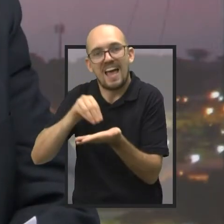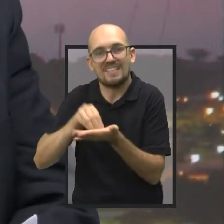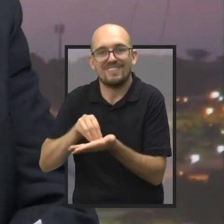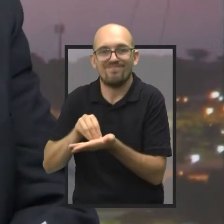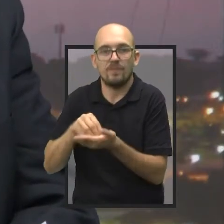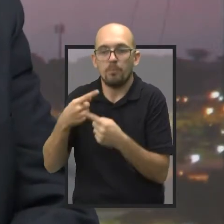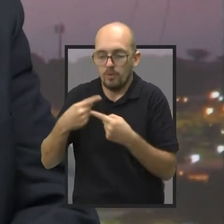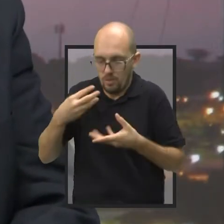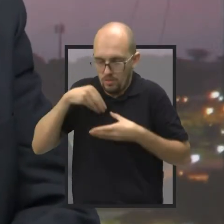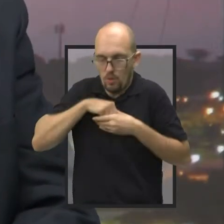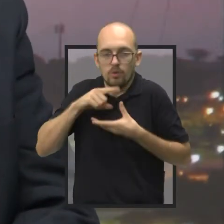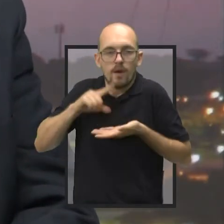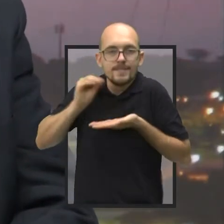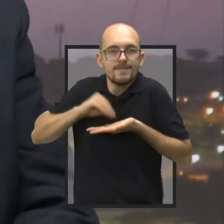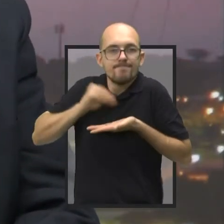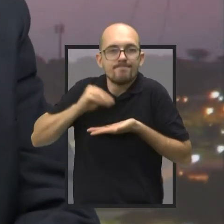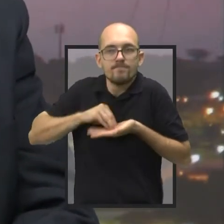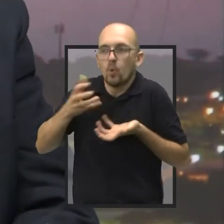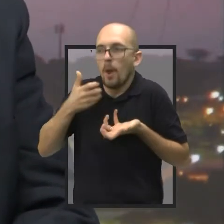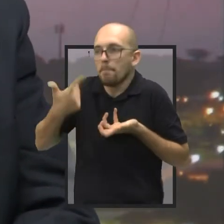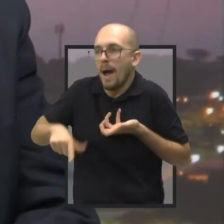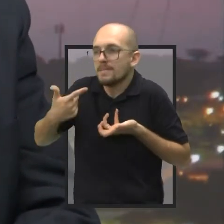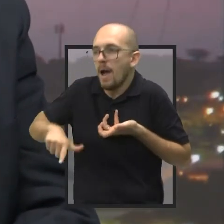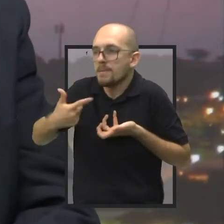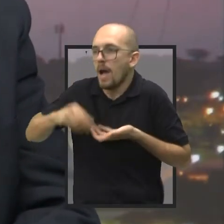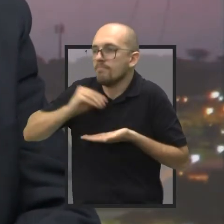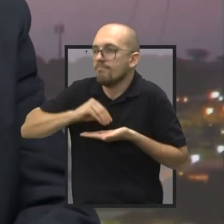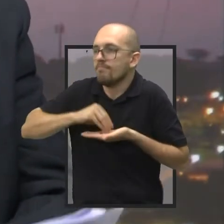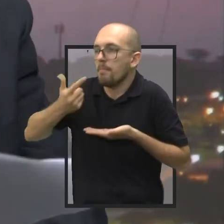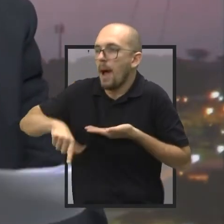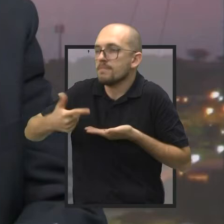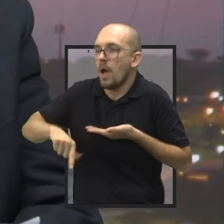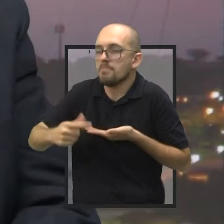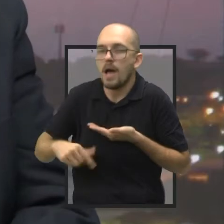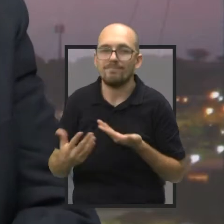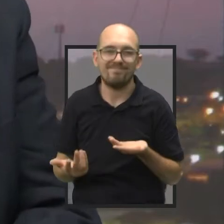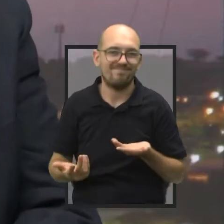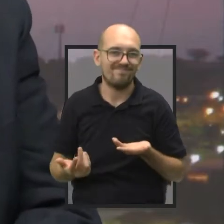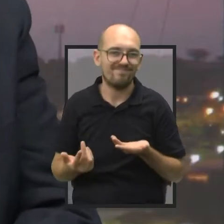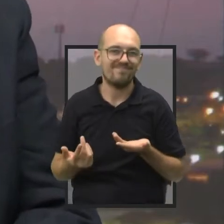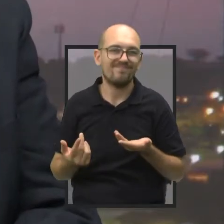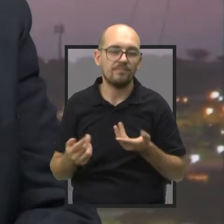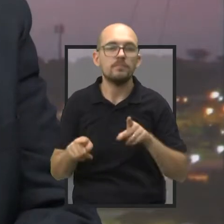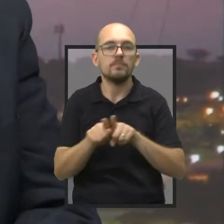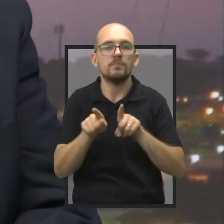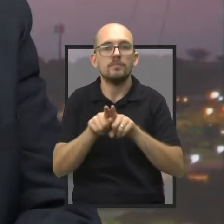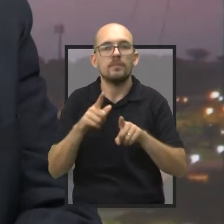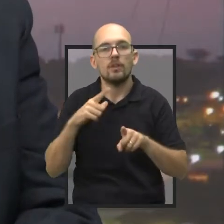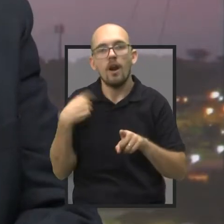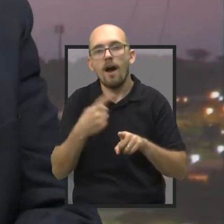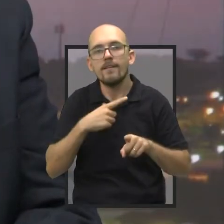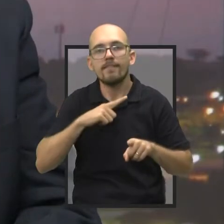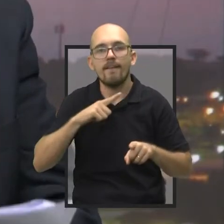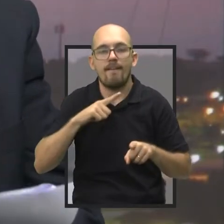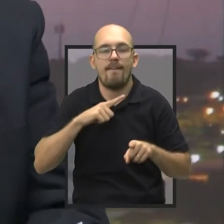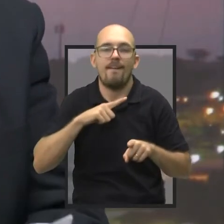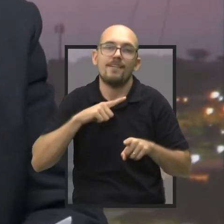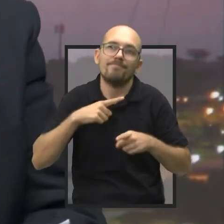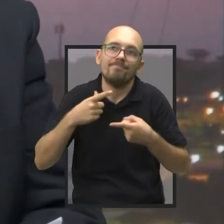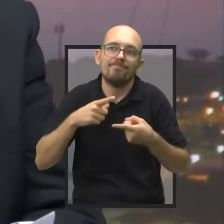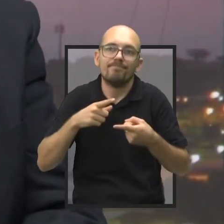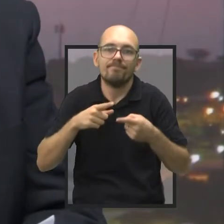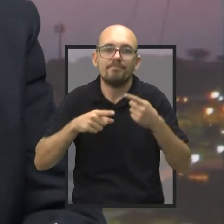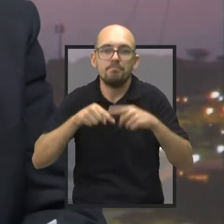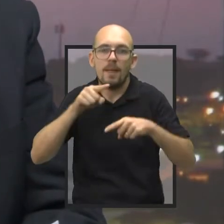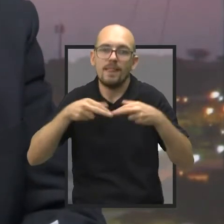nós temos a necessidade de sempre querer mais, e só que nós temos os recursos